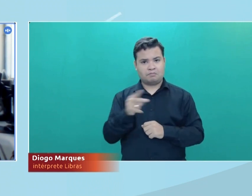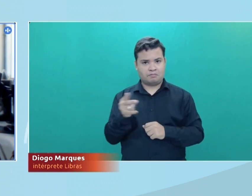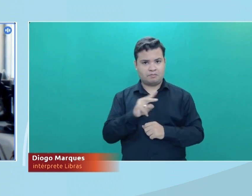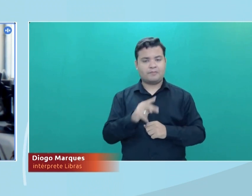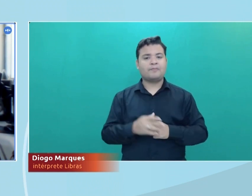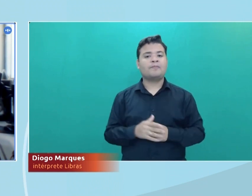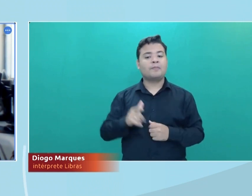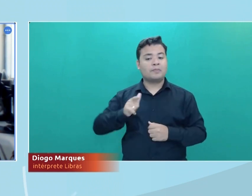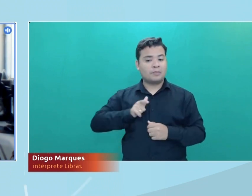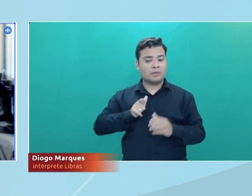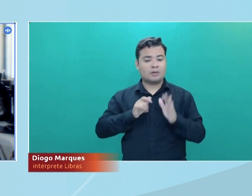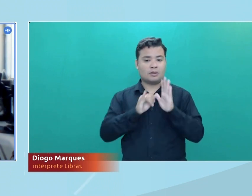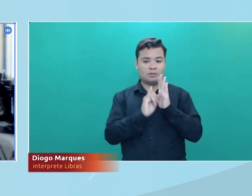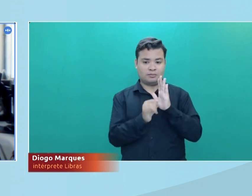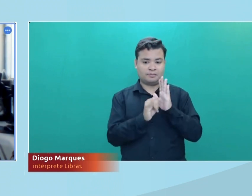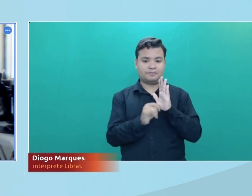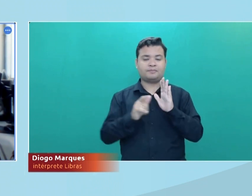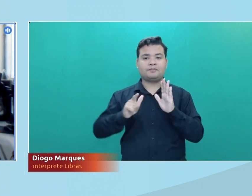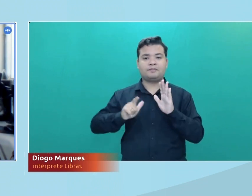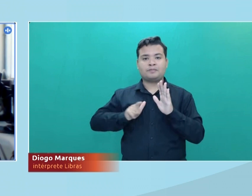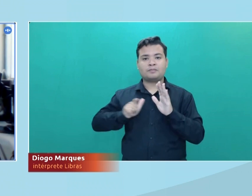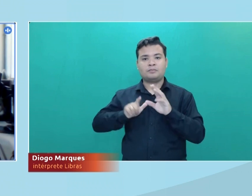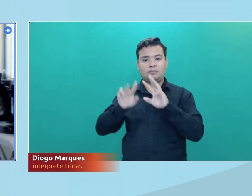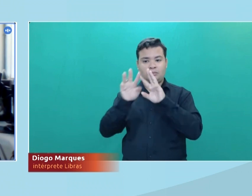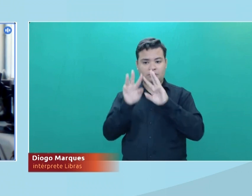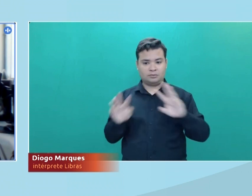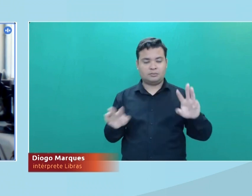disponíveis no site da instituição, que é o